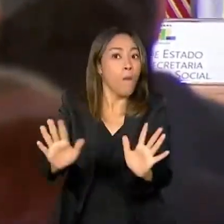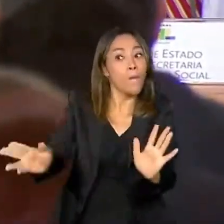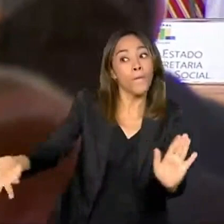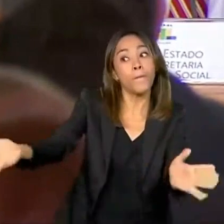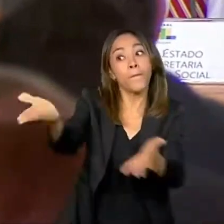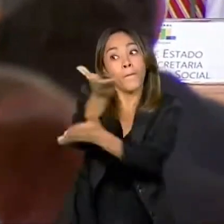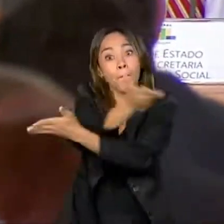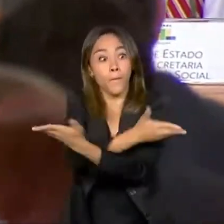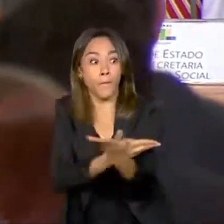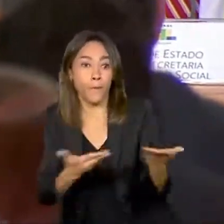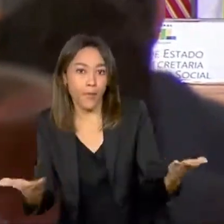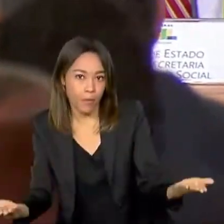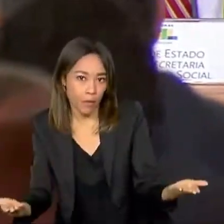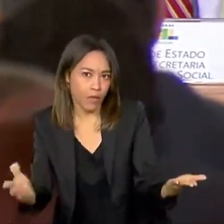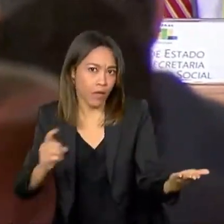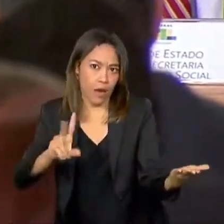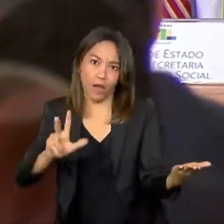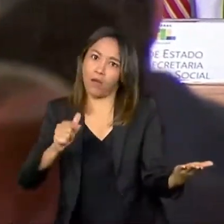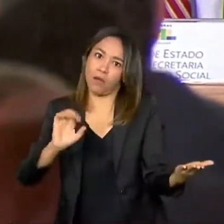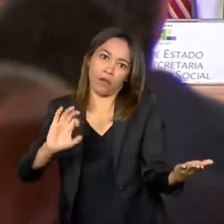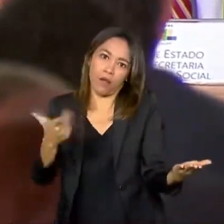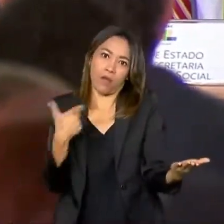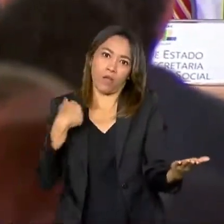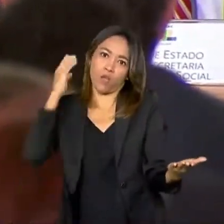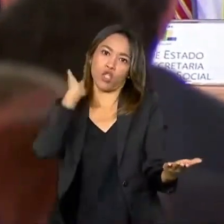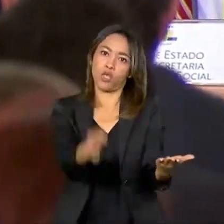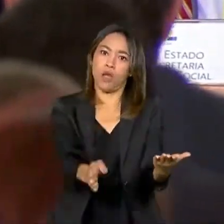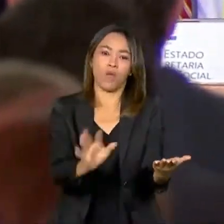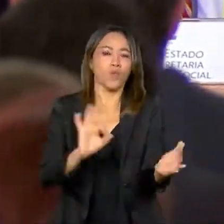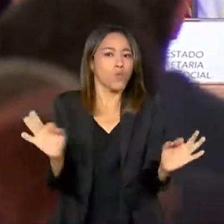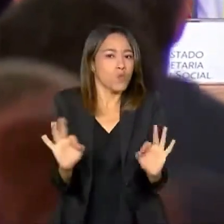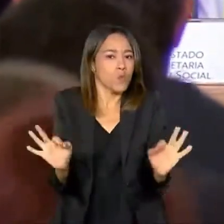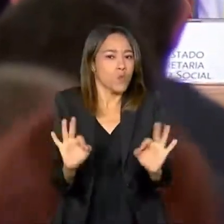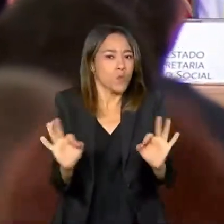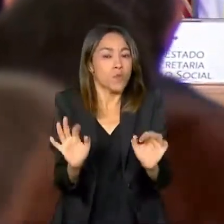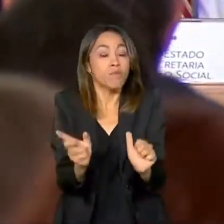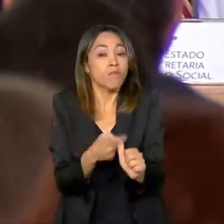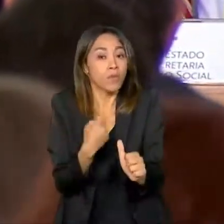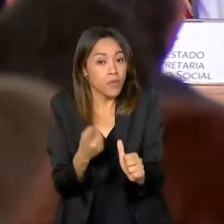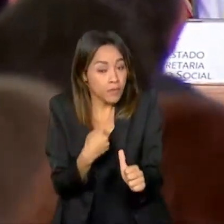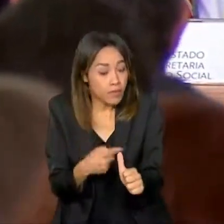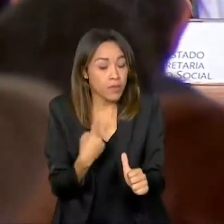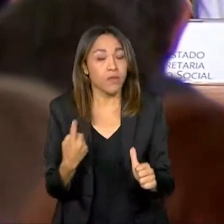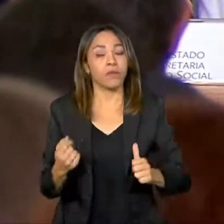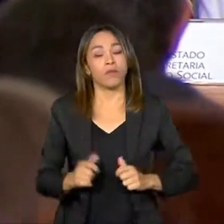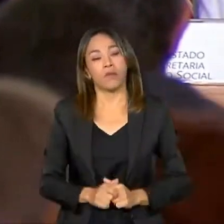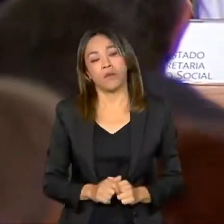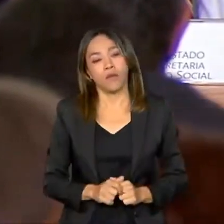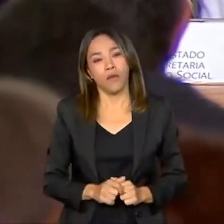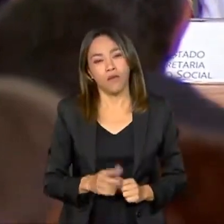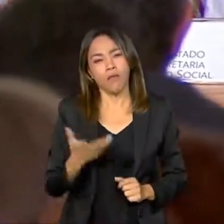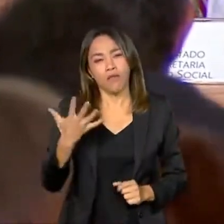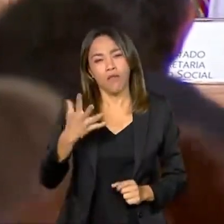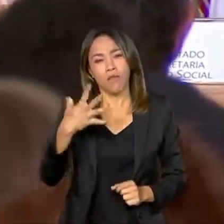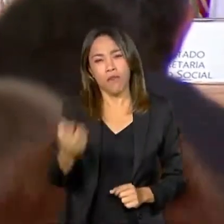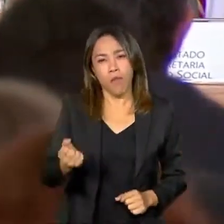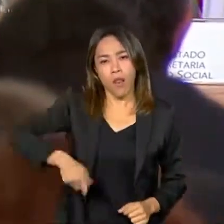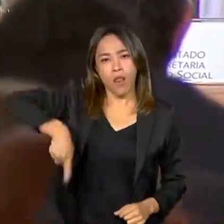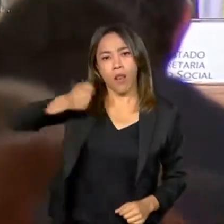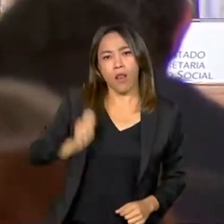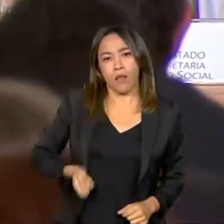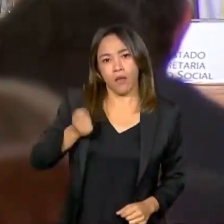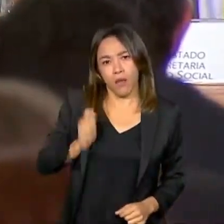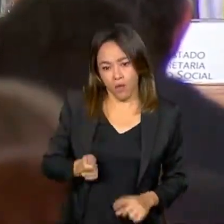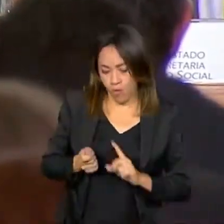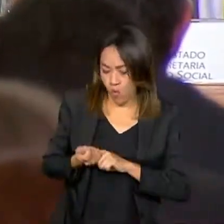não é uma troca de direta você faz uma uma muitas vezes uma um leilão só que o valor que